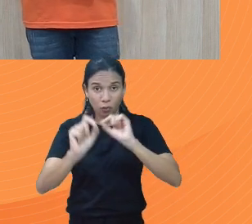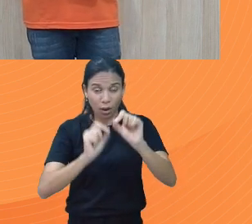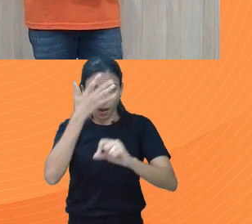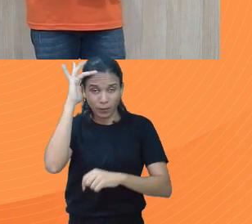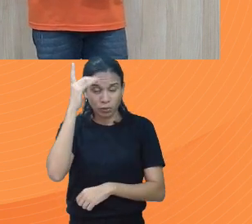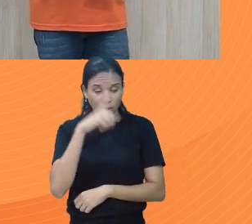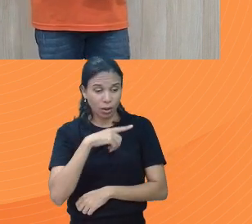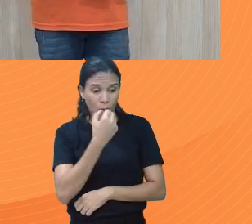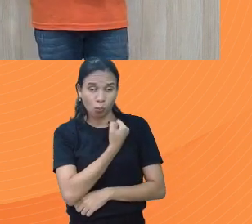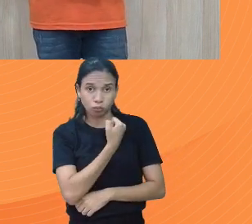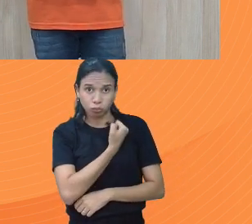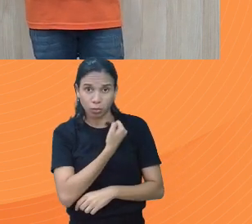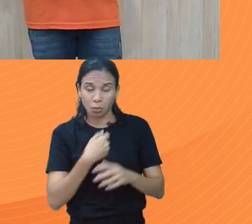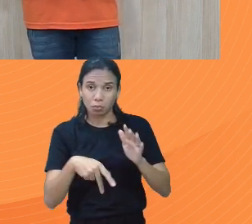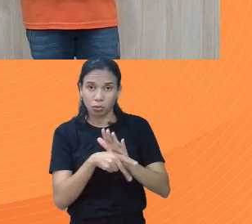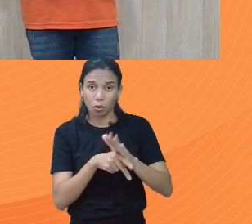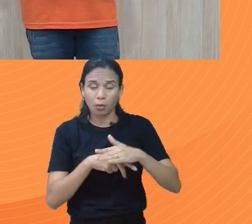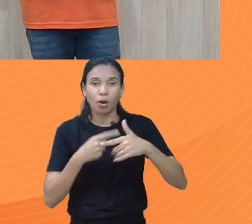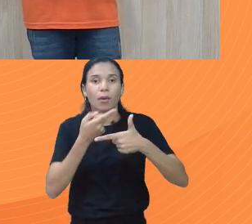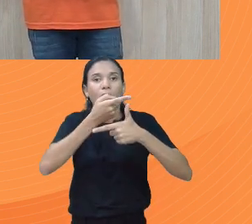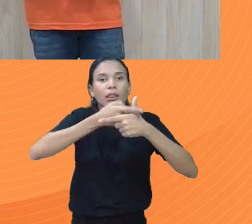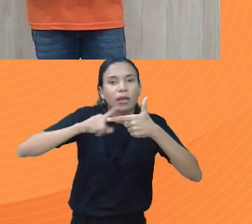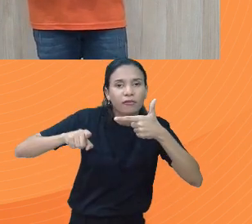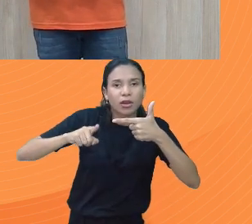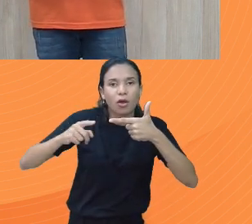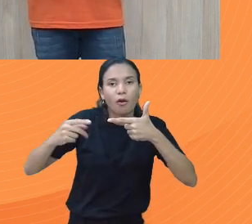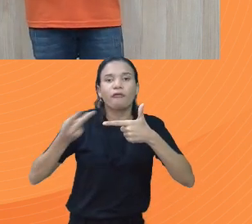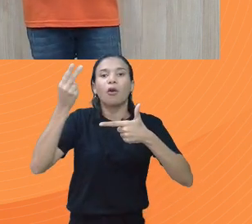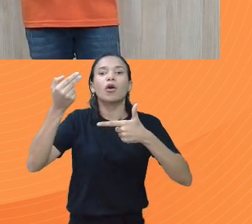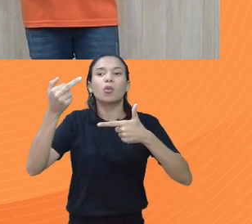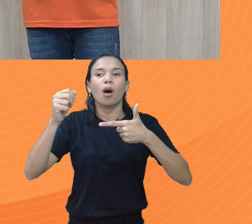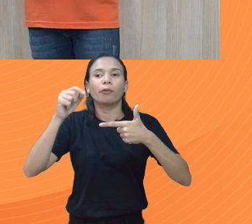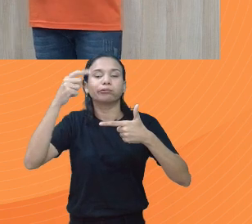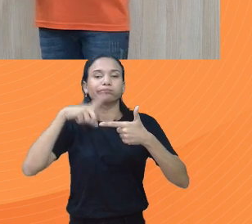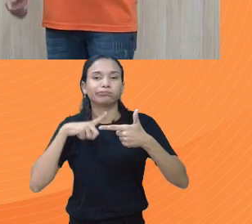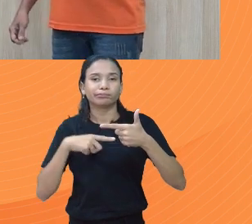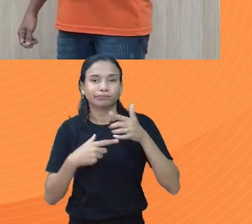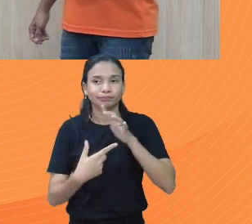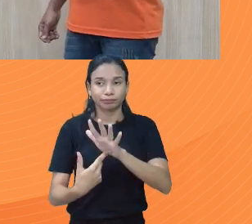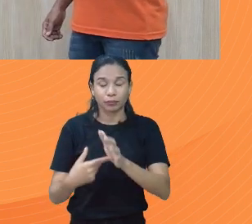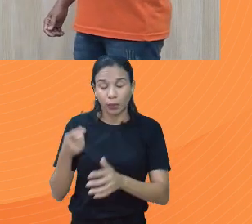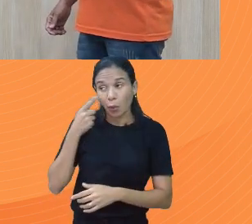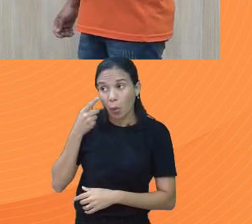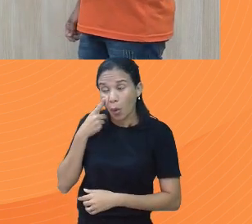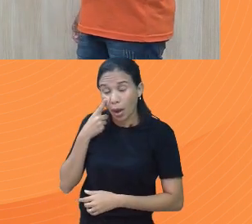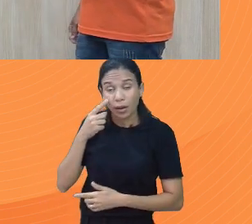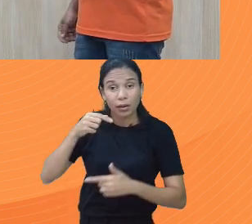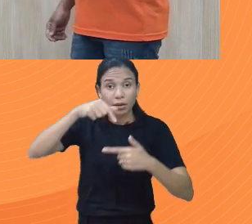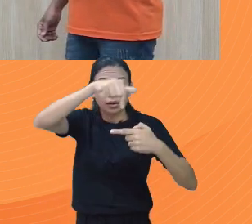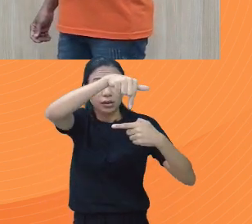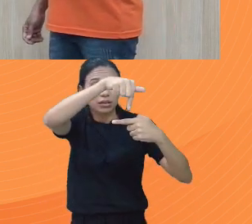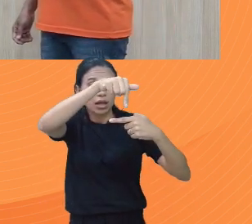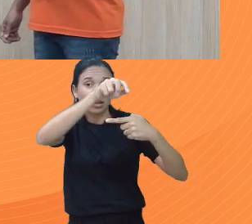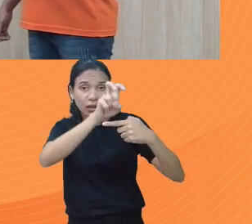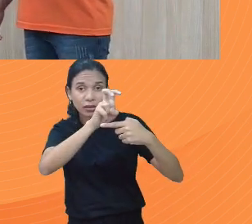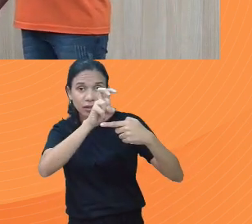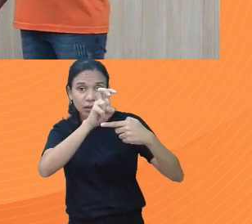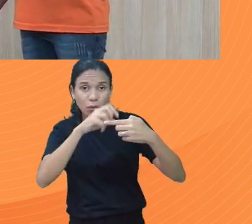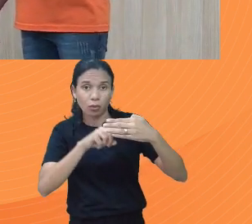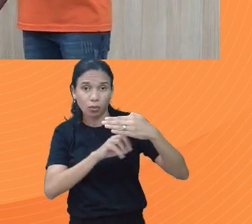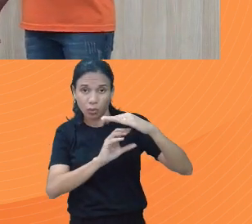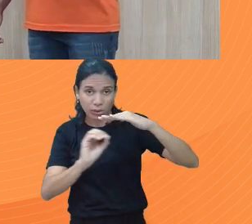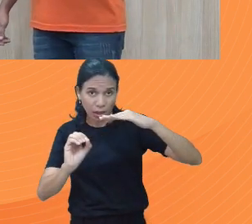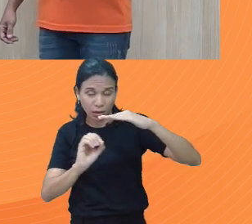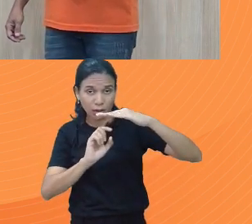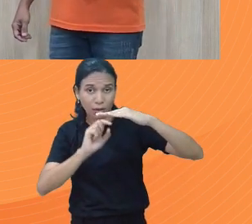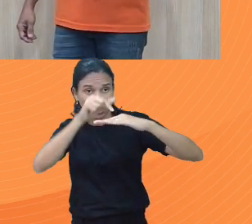o numerador e o denominador pelo mesmo valor. E aí, gente, se eu olho aqui para o 75 e para o 100,